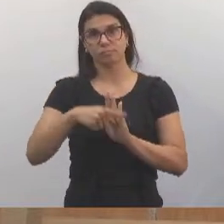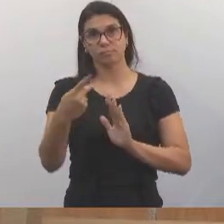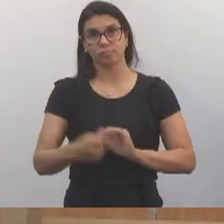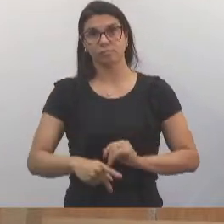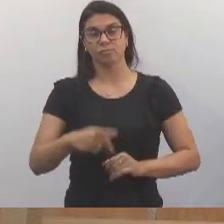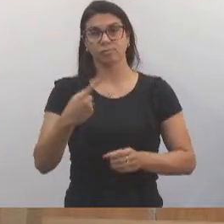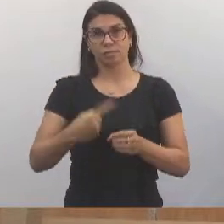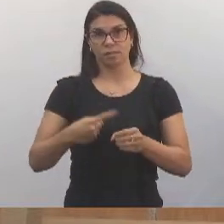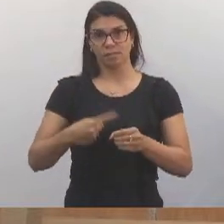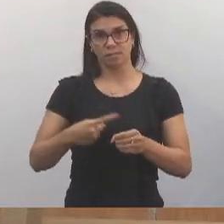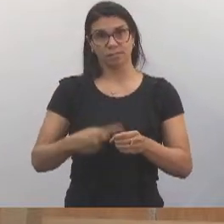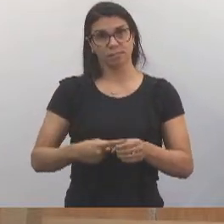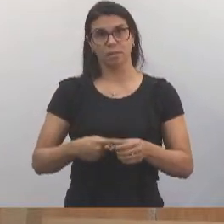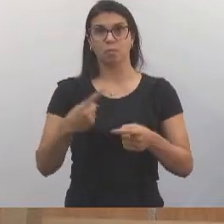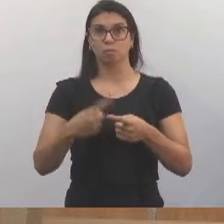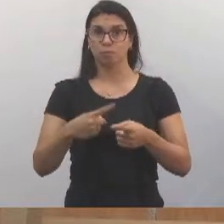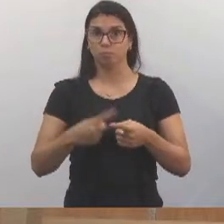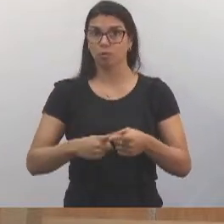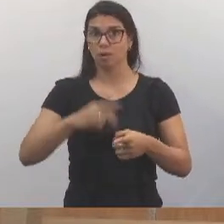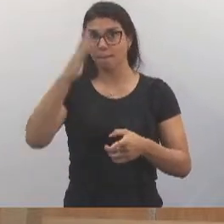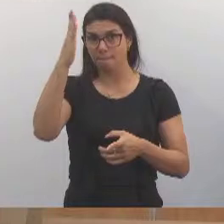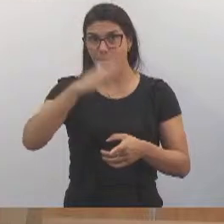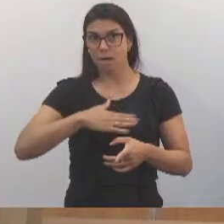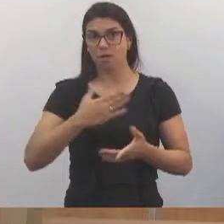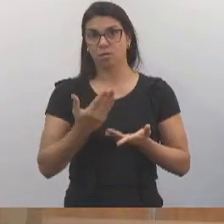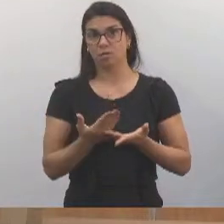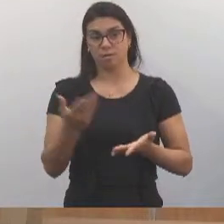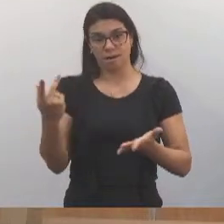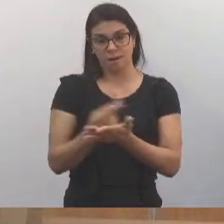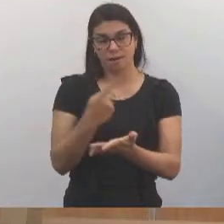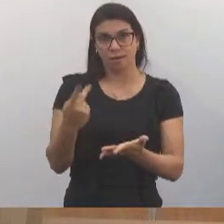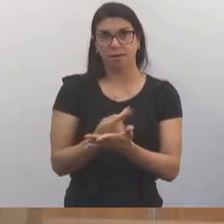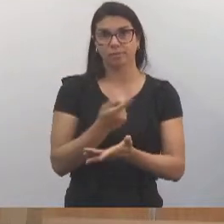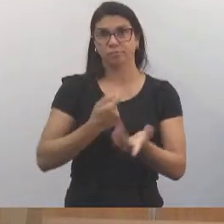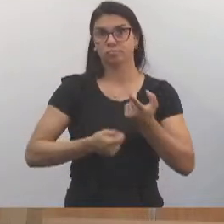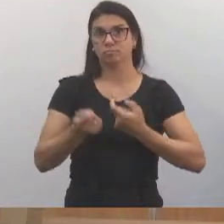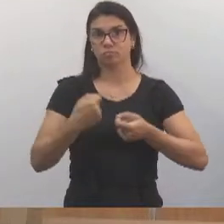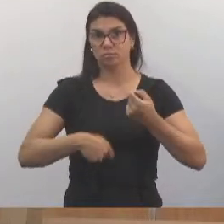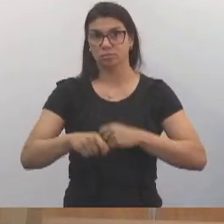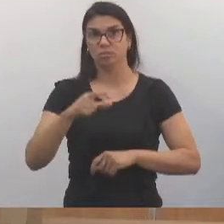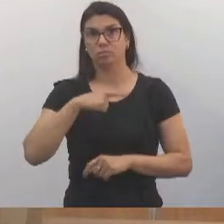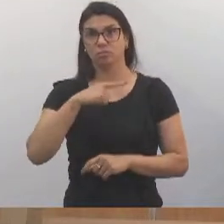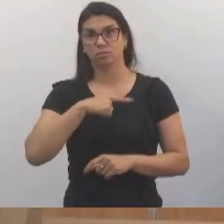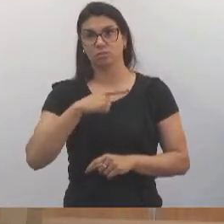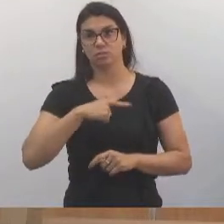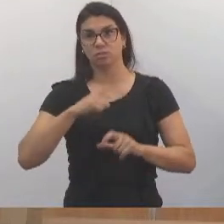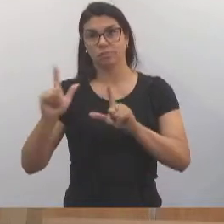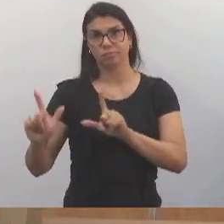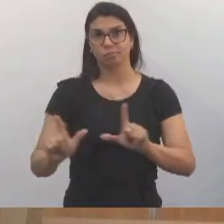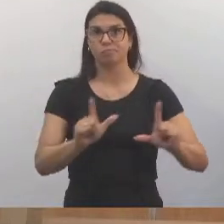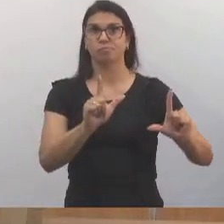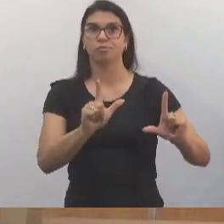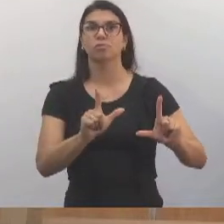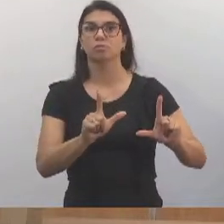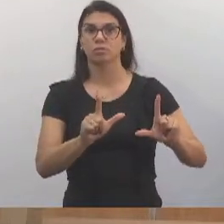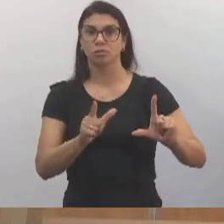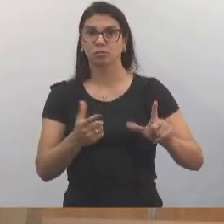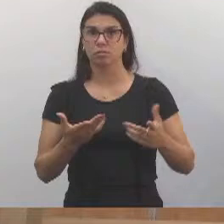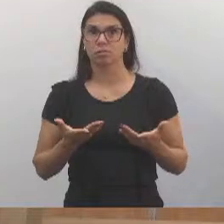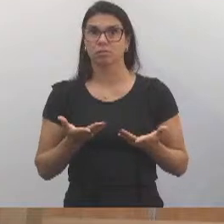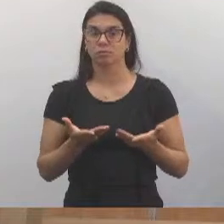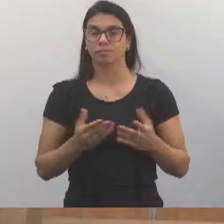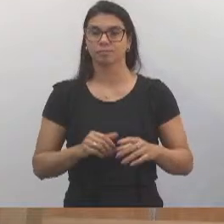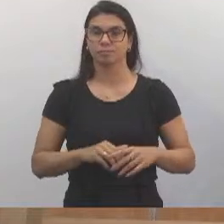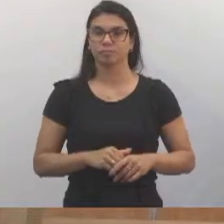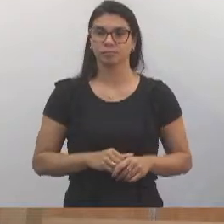Fruto, na minha opinião, de uma má gestão e comprovado. Repito, está aí na tela, vou pedir para que coloque de novo. Pode colocar, fazendo